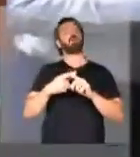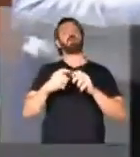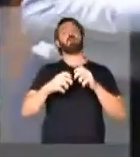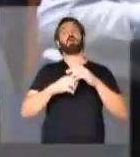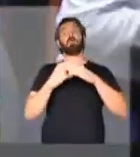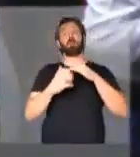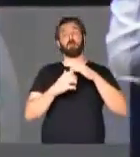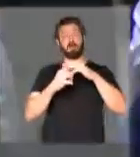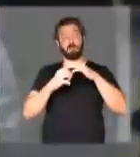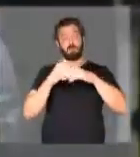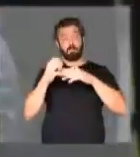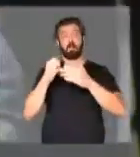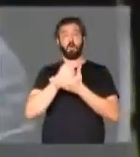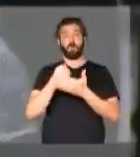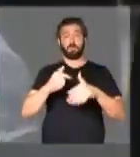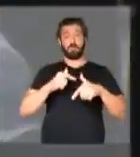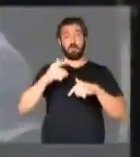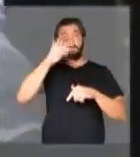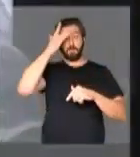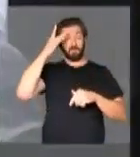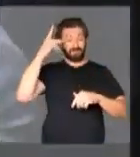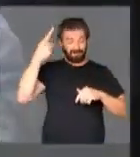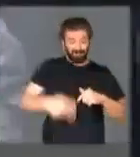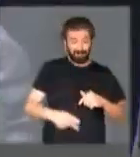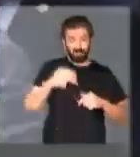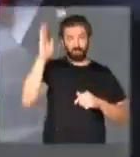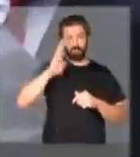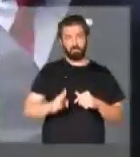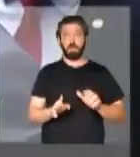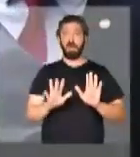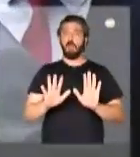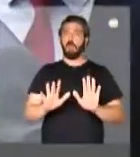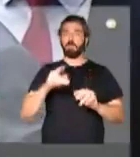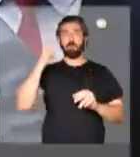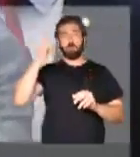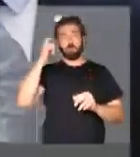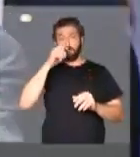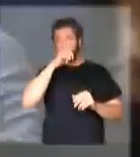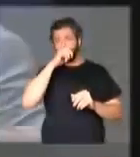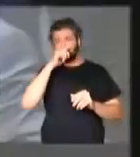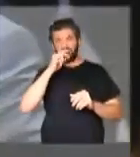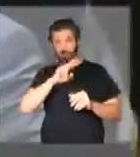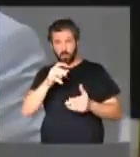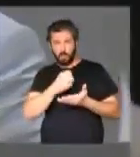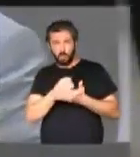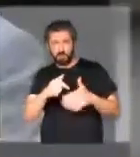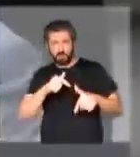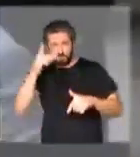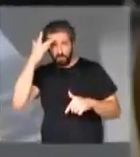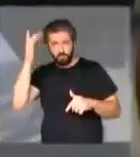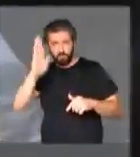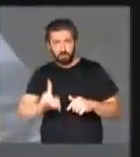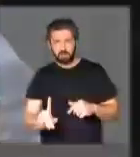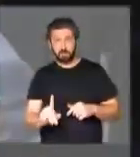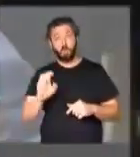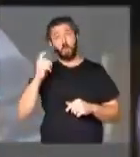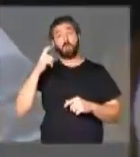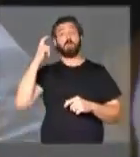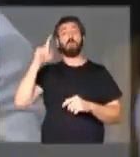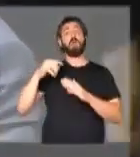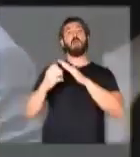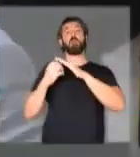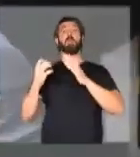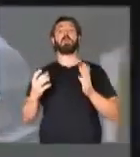sua maioria, sejam para trabalhadores brasileiros. A não ser que a preocupação não seja com o trabalhador brasileiro e sim com as